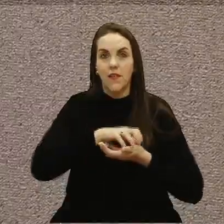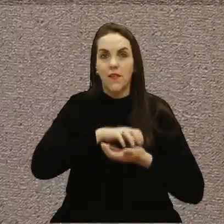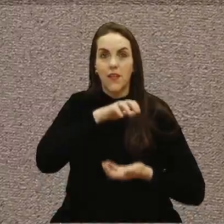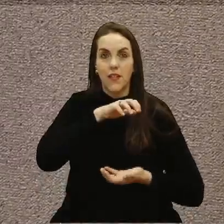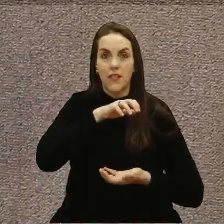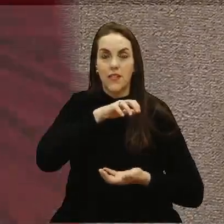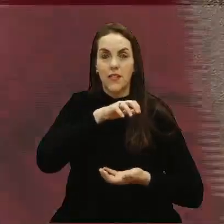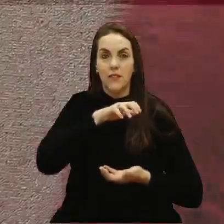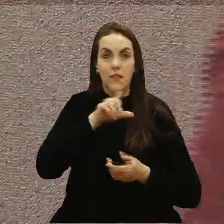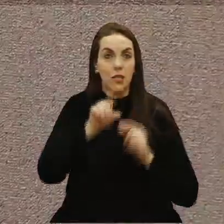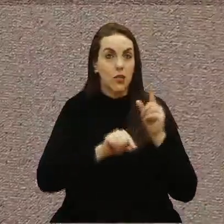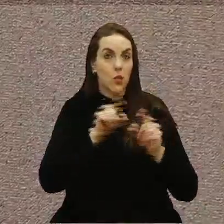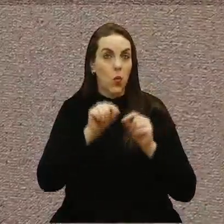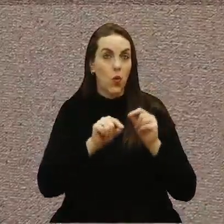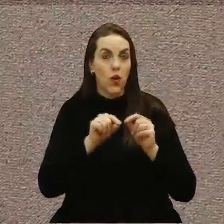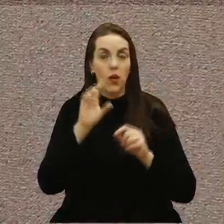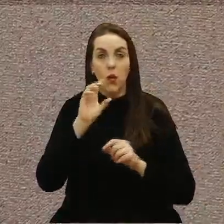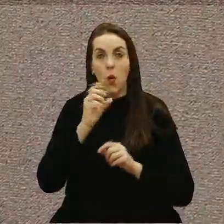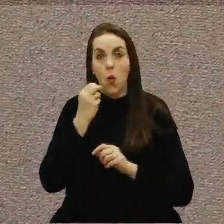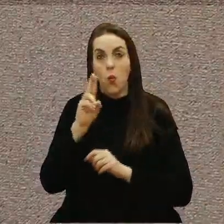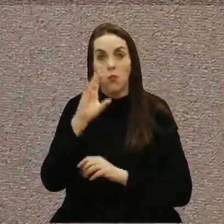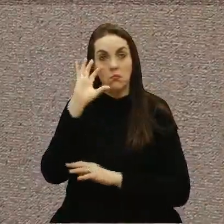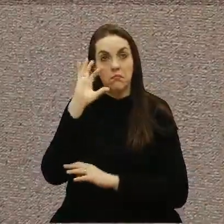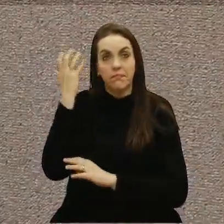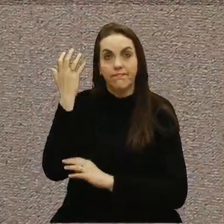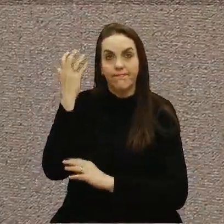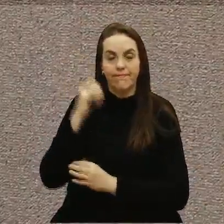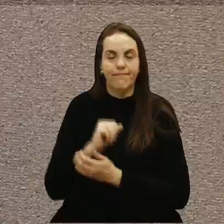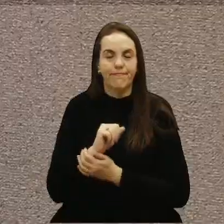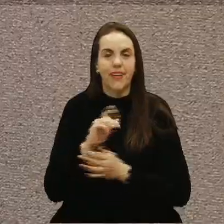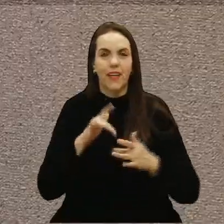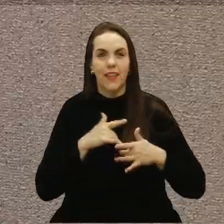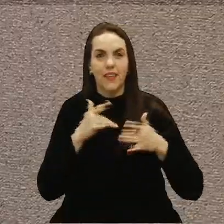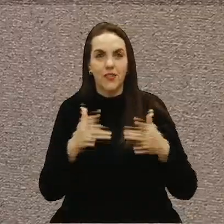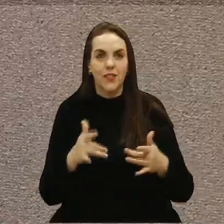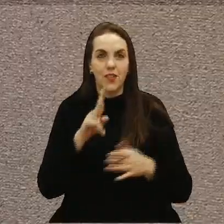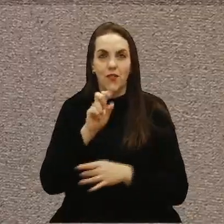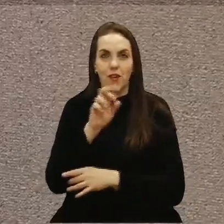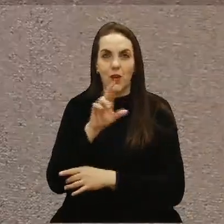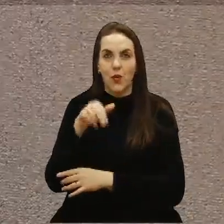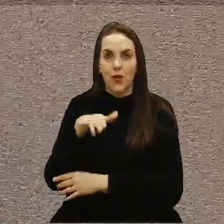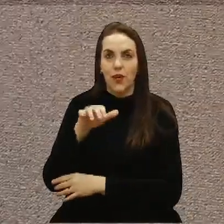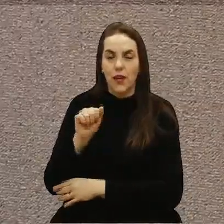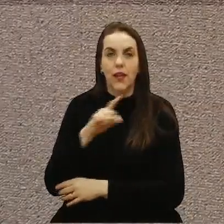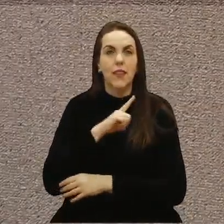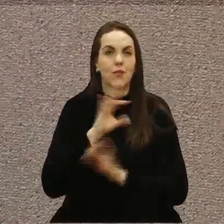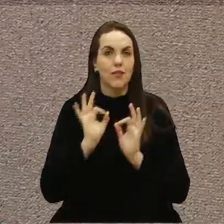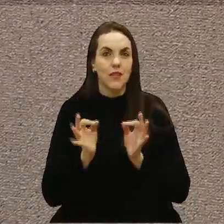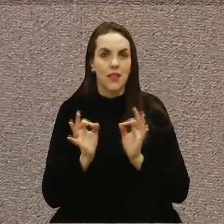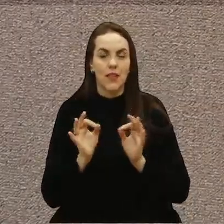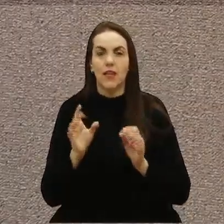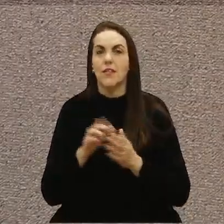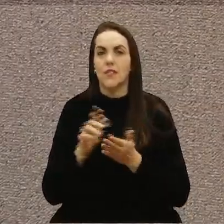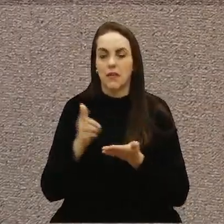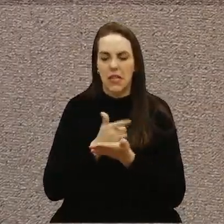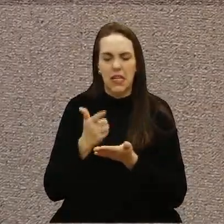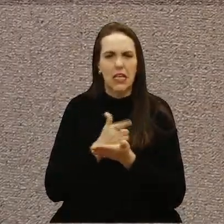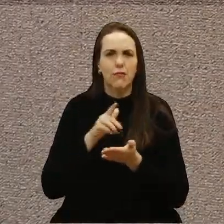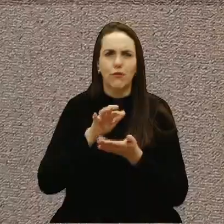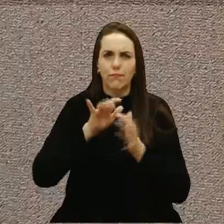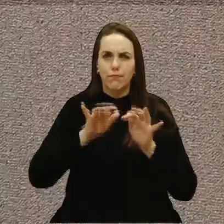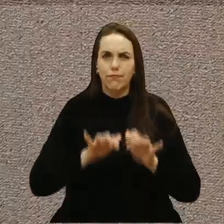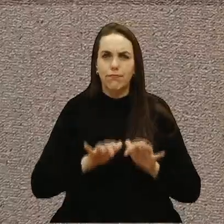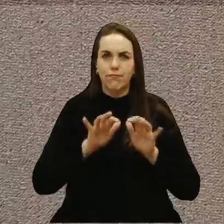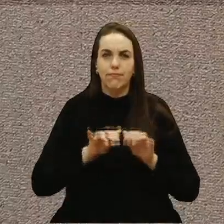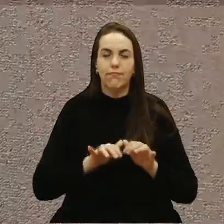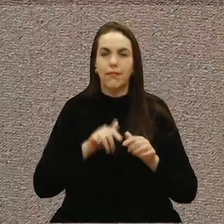ou Acaso. Eu sei da dedicação da Verônica, então tenho certeza que essa obra foi muito trabalhada, muito cuidada, com